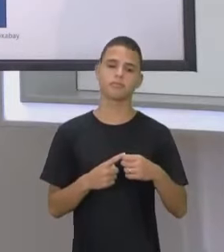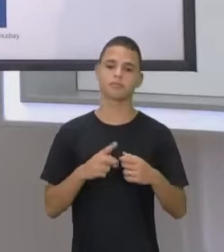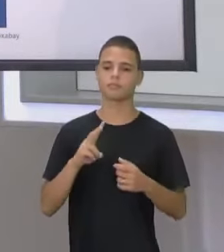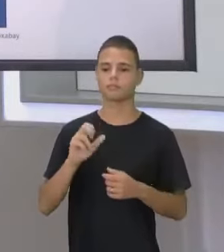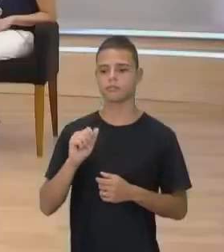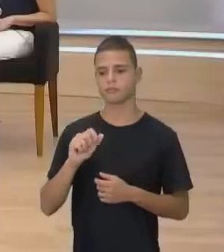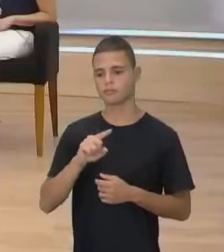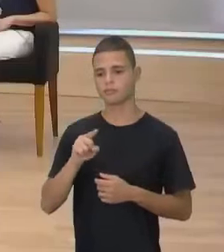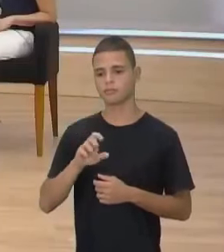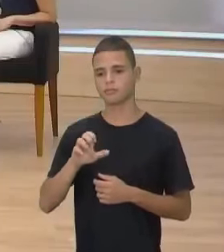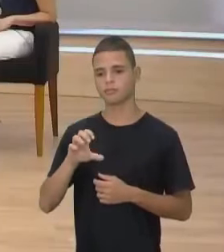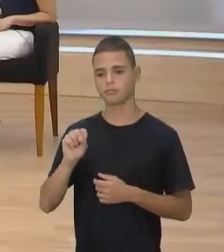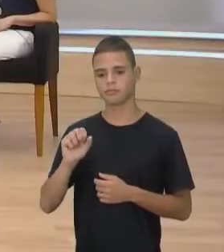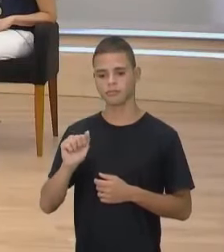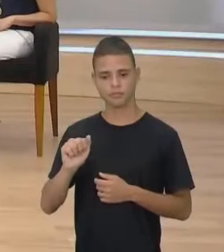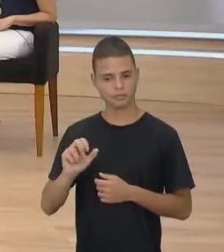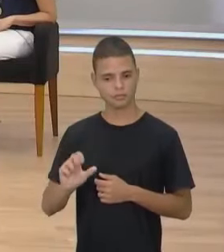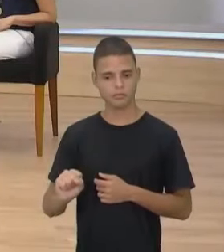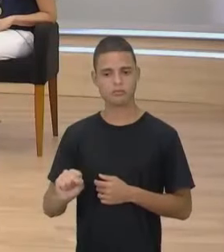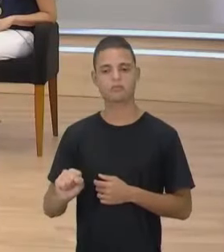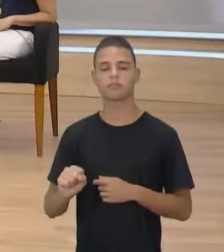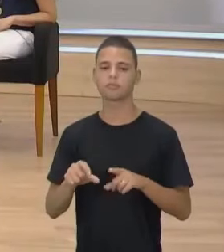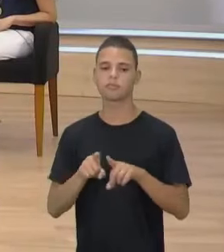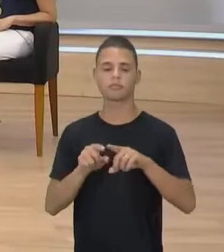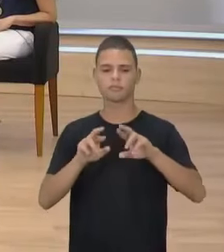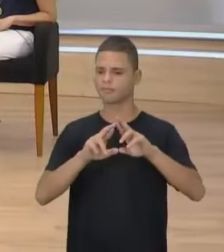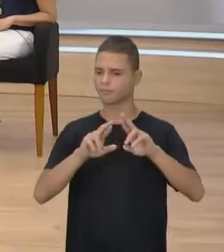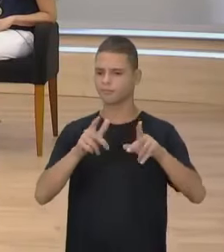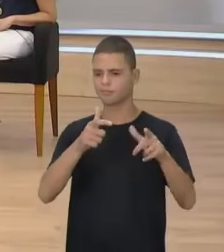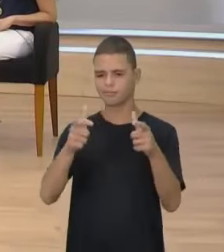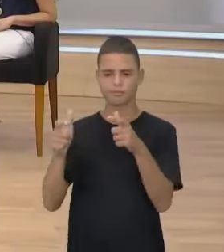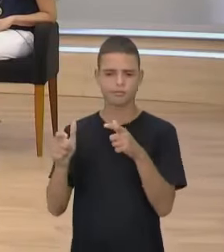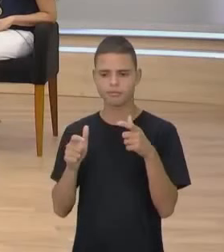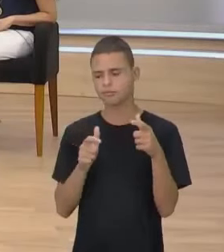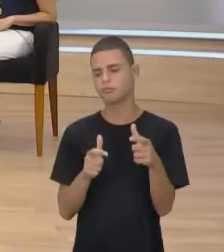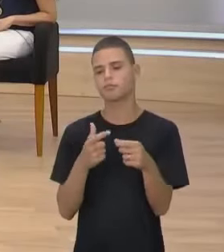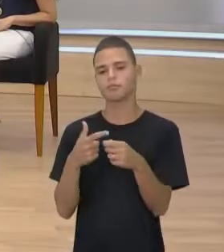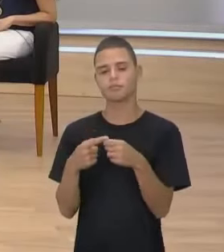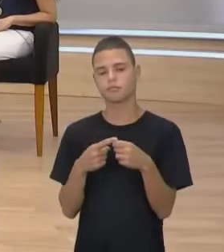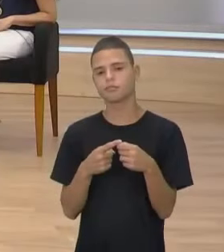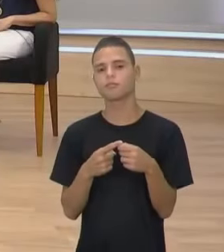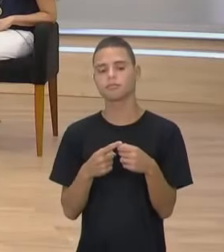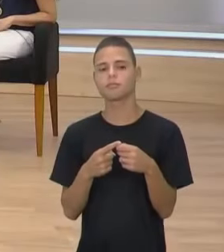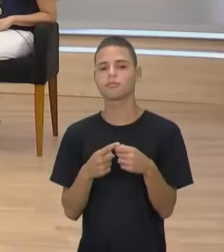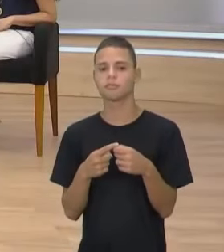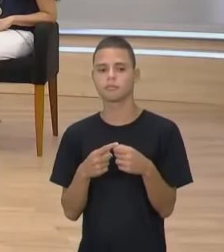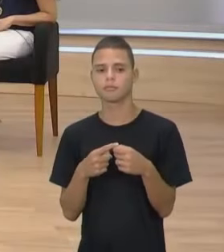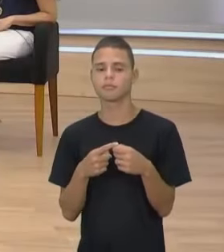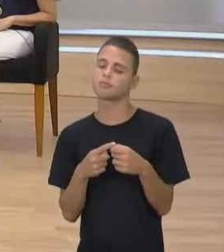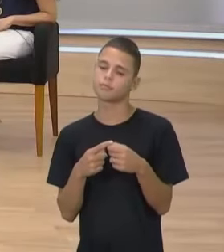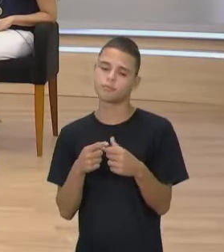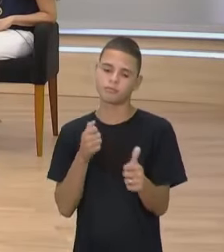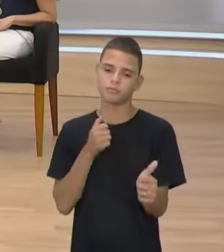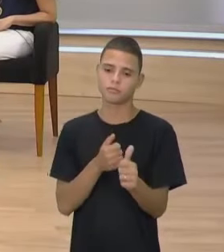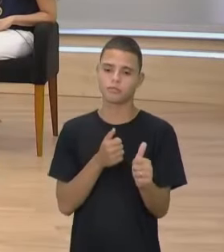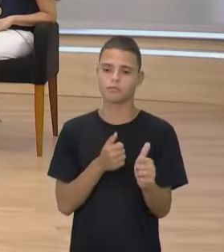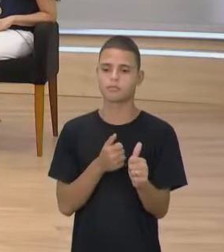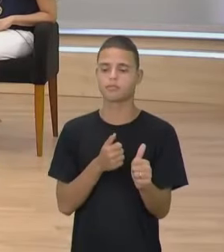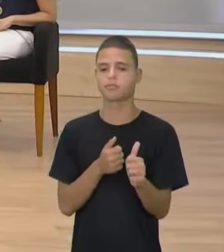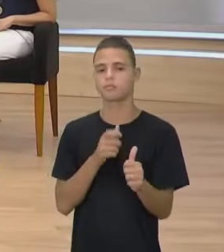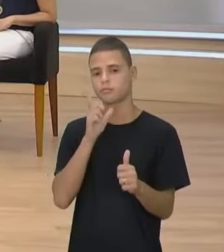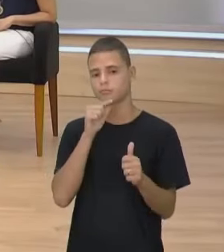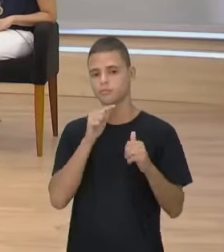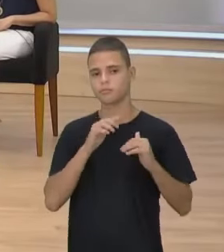do rio. Né? E não só ela, né? A grande maioria das nossas cidades foram construídas nas várzeas do rio.